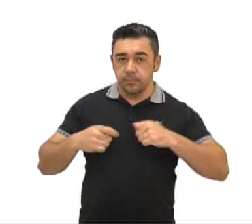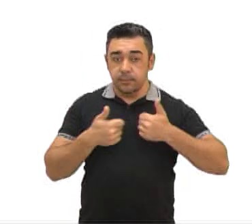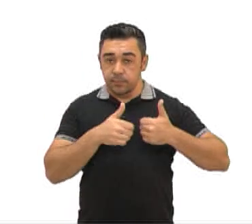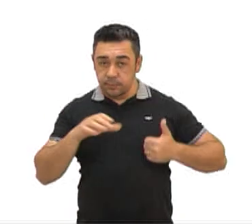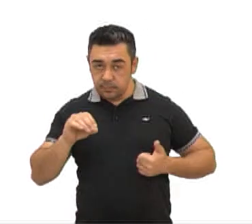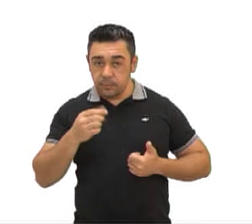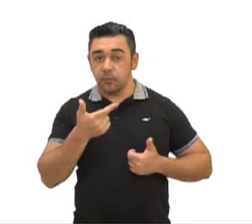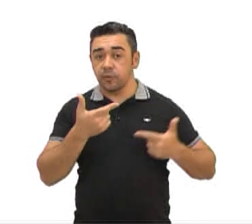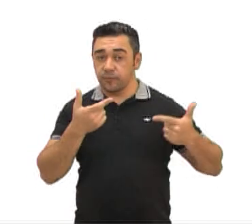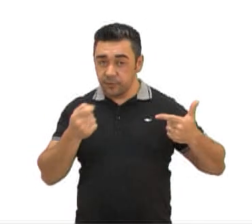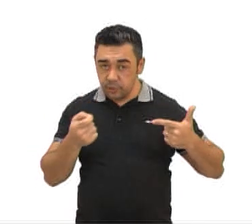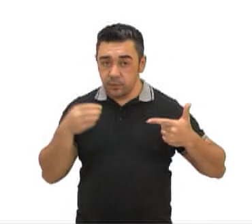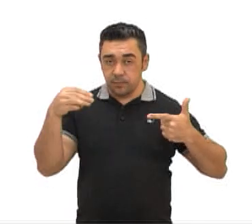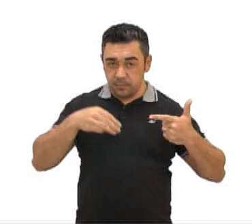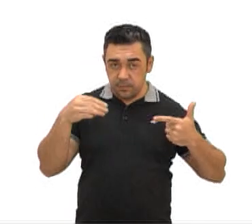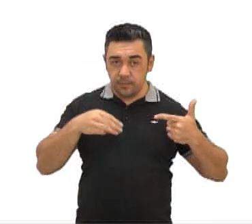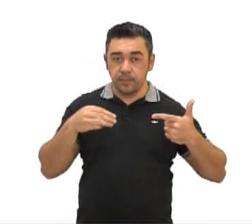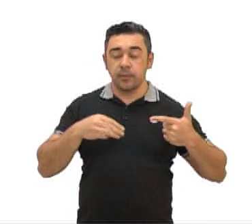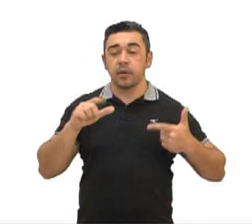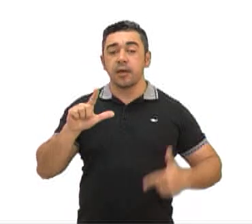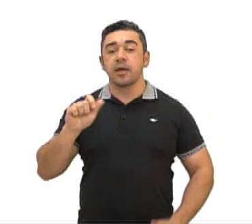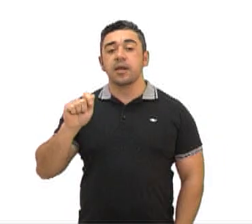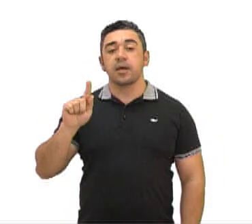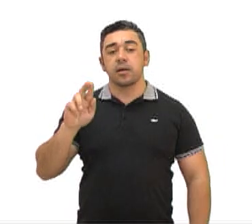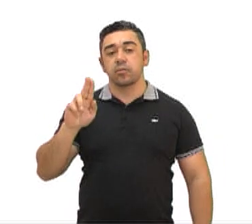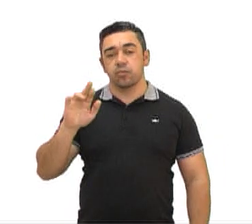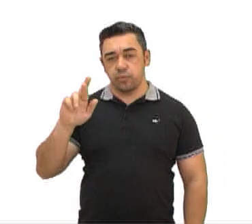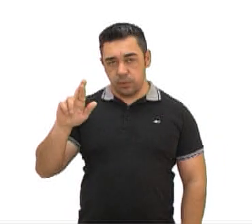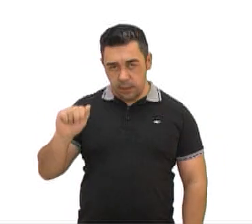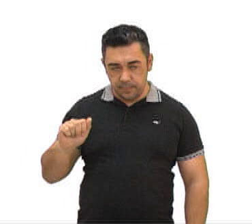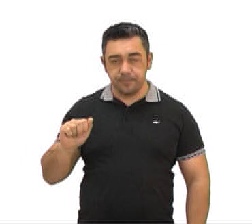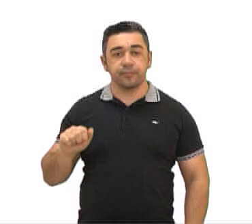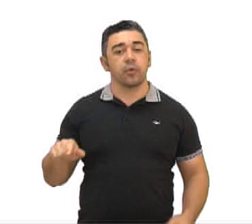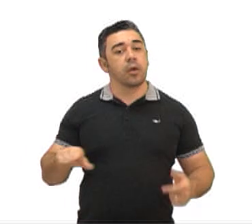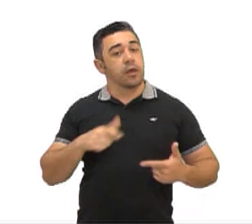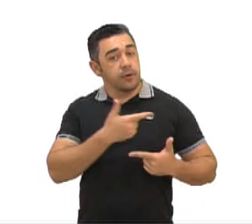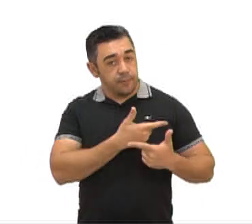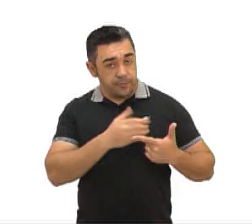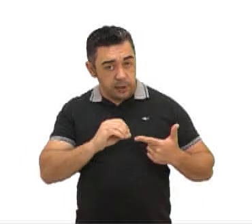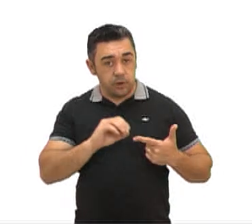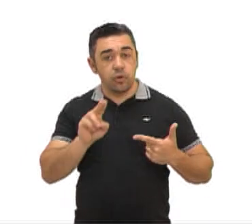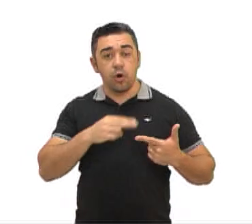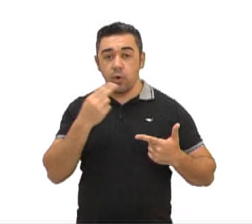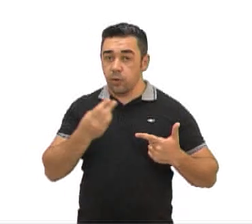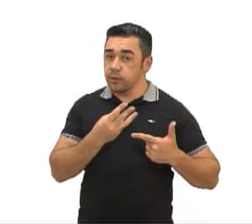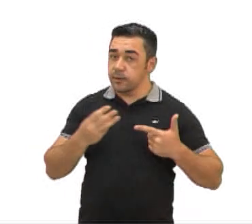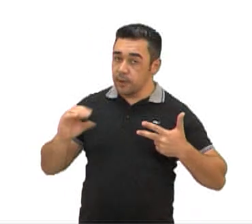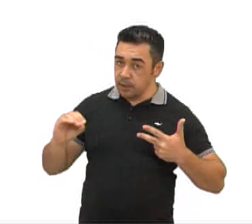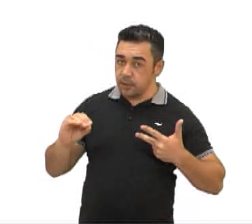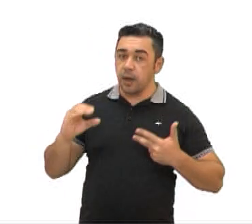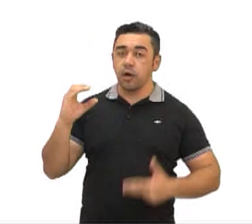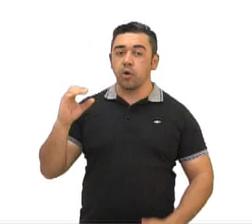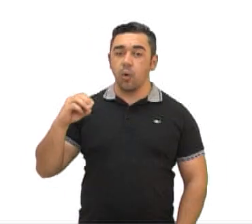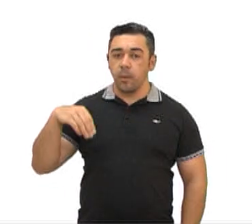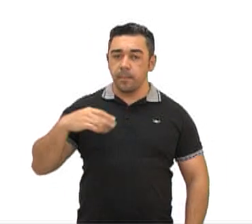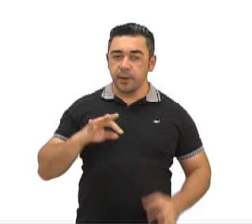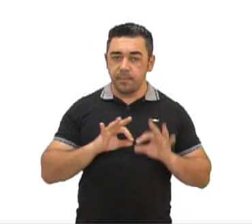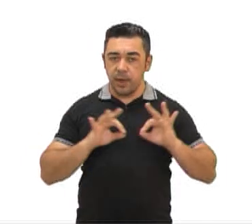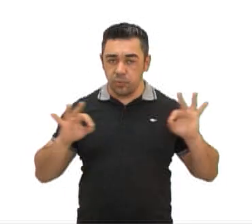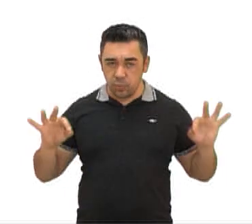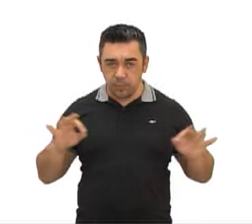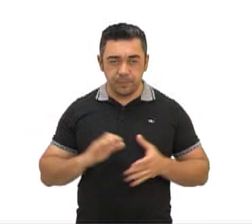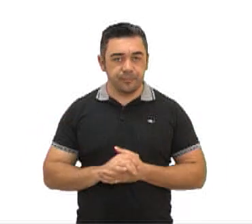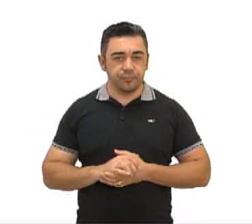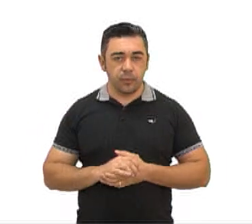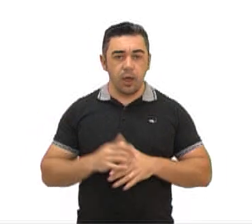ou 20 metros de largura e 20 ou 30 metros de comprimento,